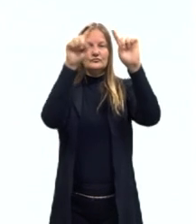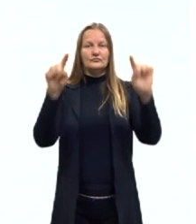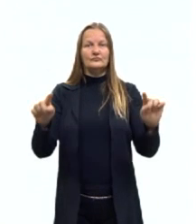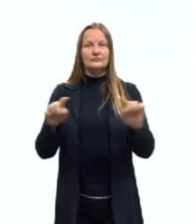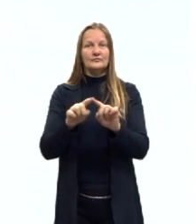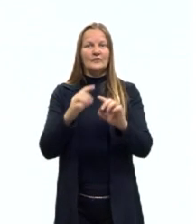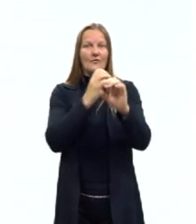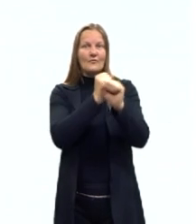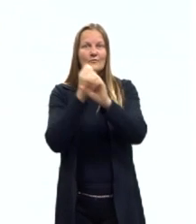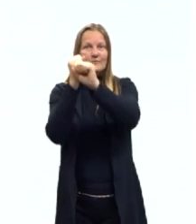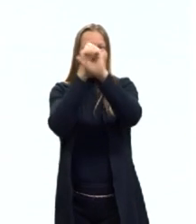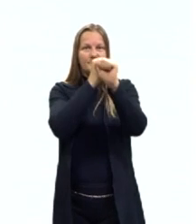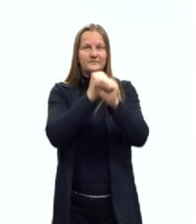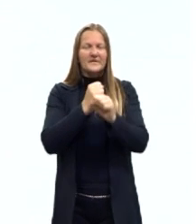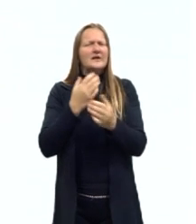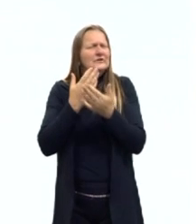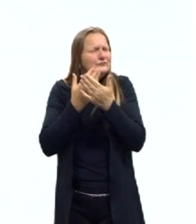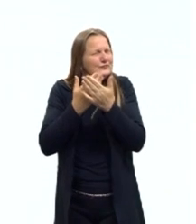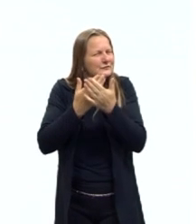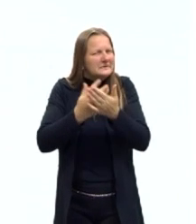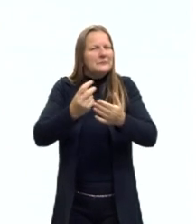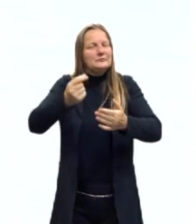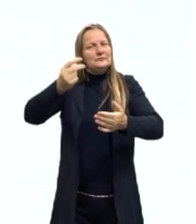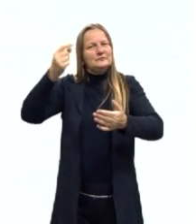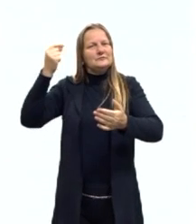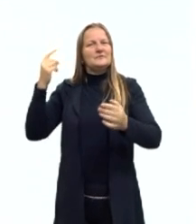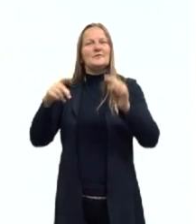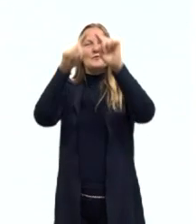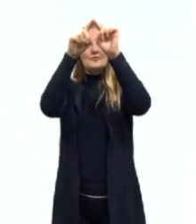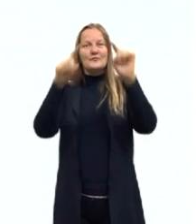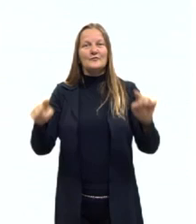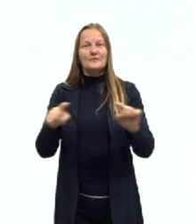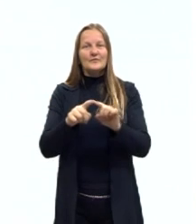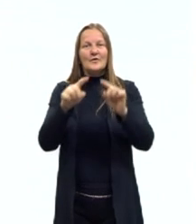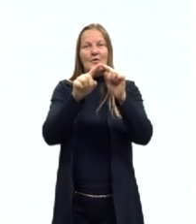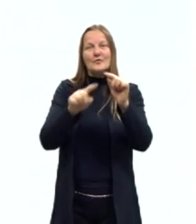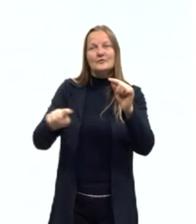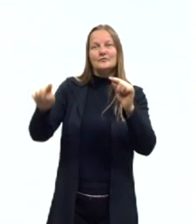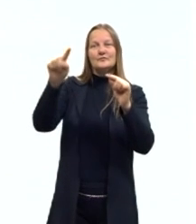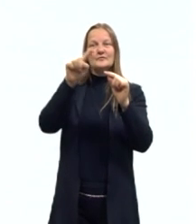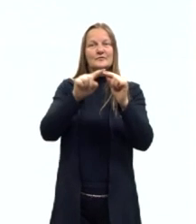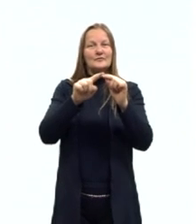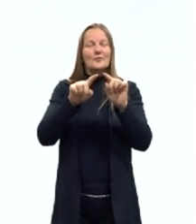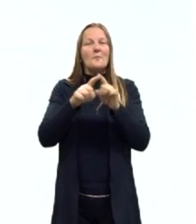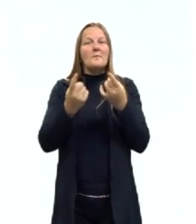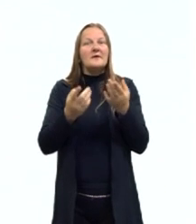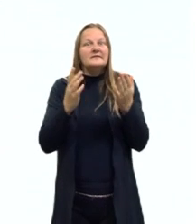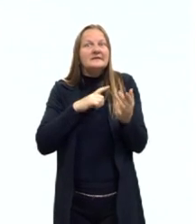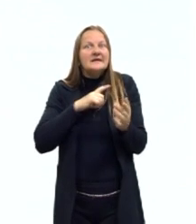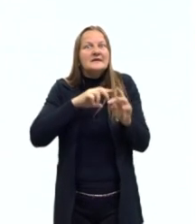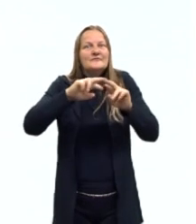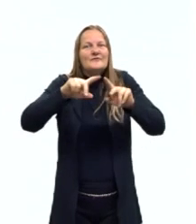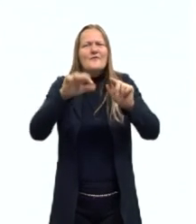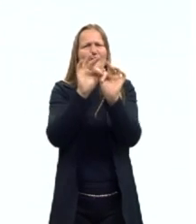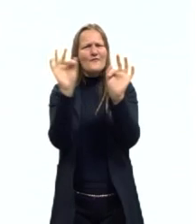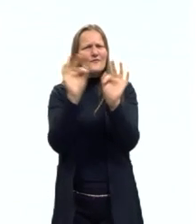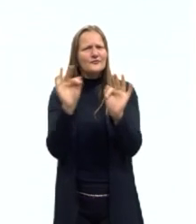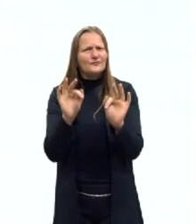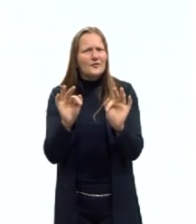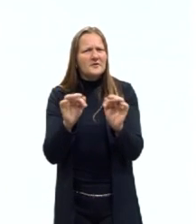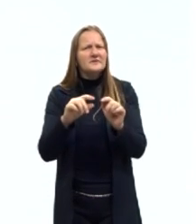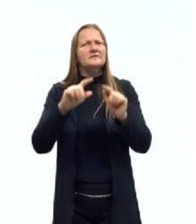bastante a trigonometria no triângulo no círculo né mas existem funções